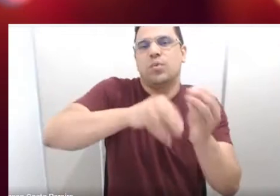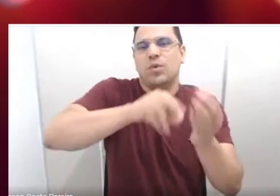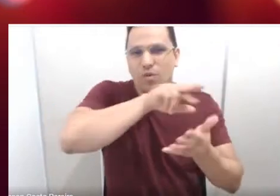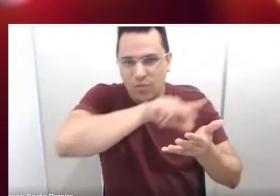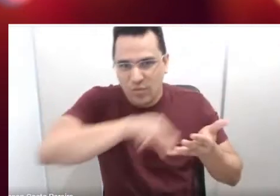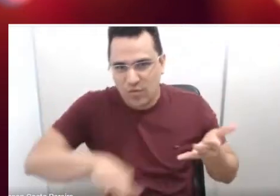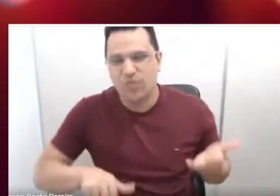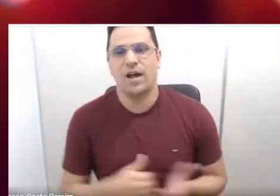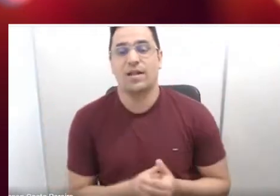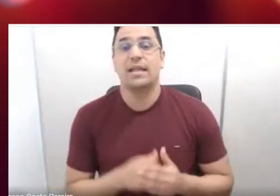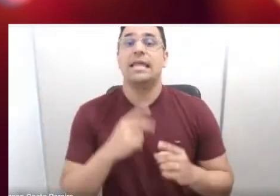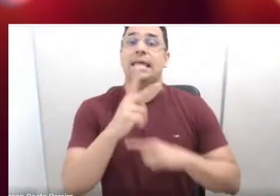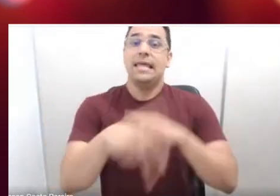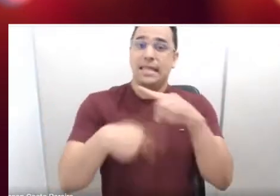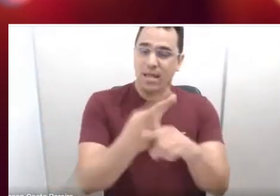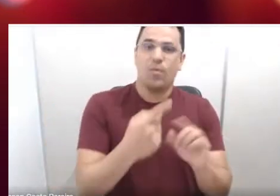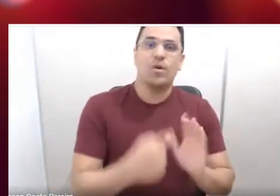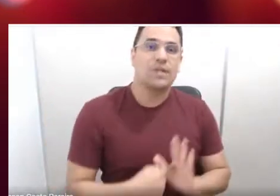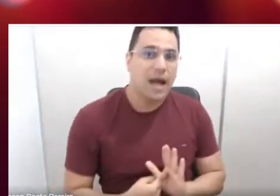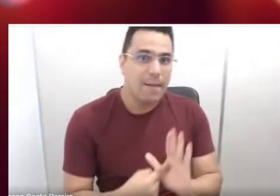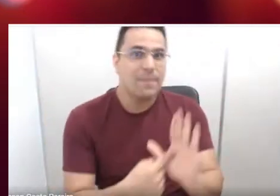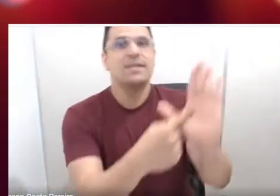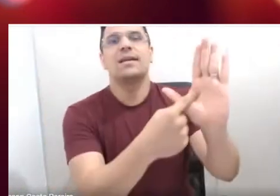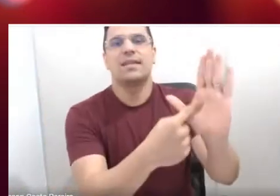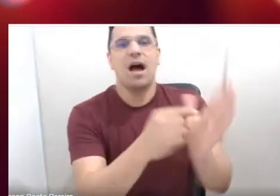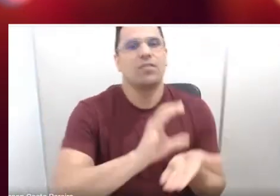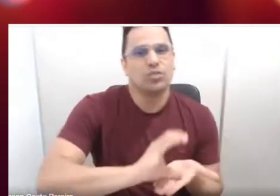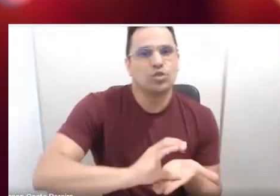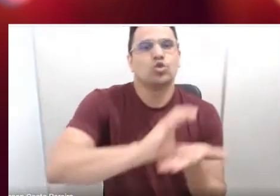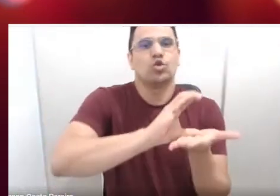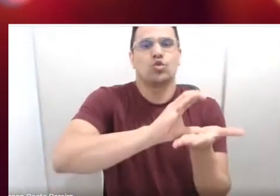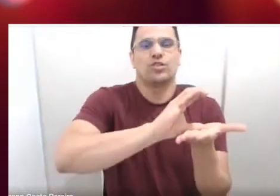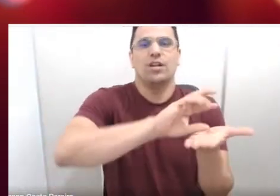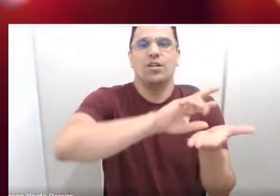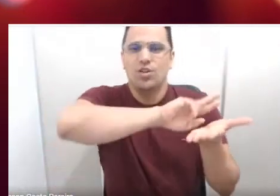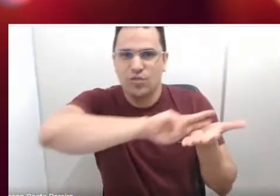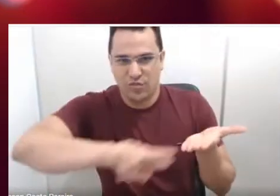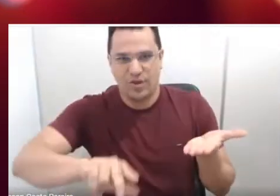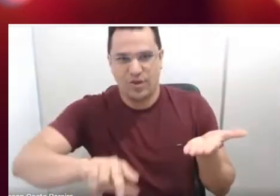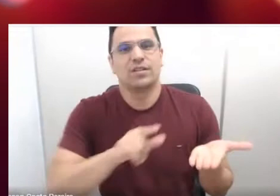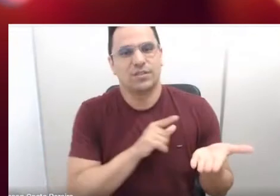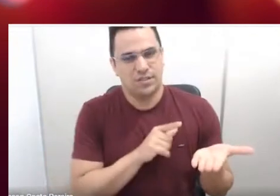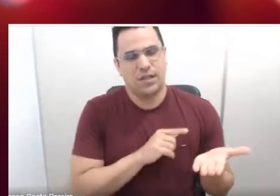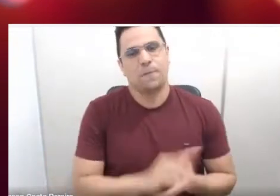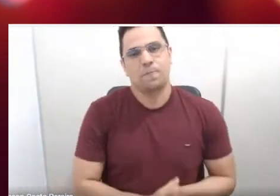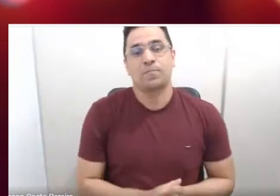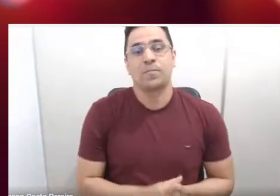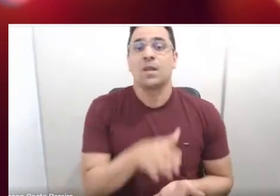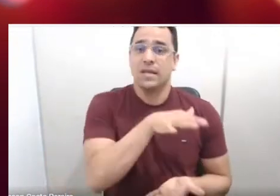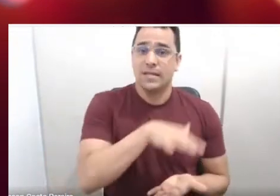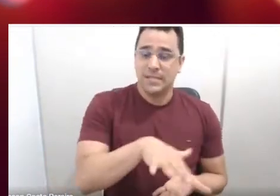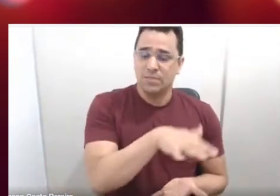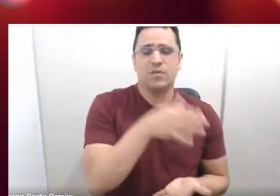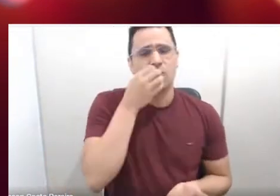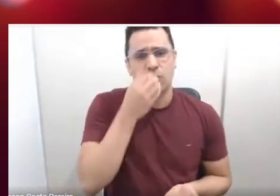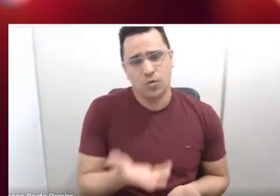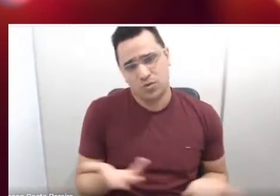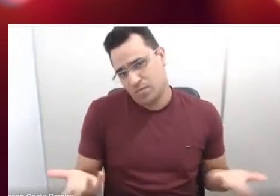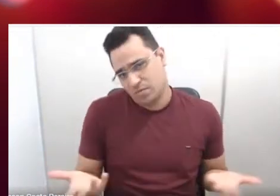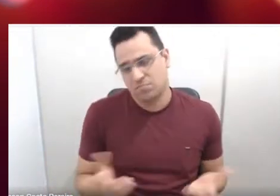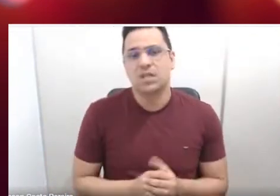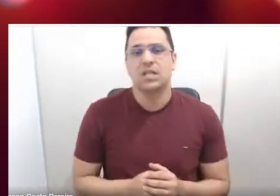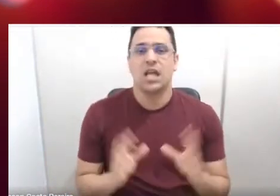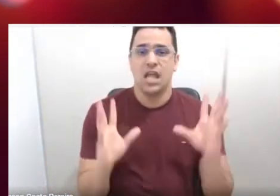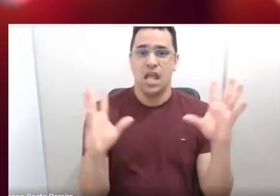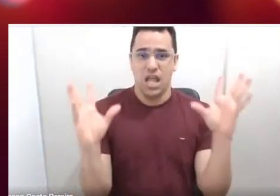nos conselhos, né? Bem como assim também foi o plano de biossegurança que também foi discutido dentro desse espaço. Então foi mais ou menos